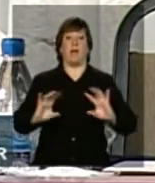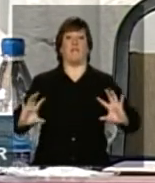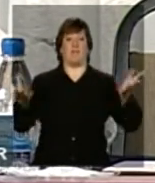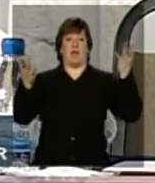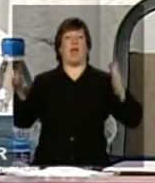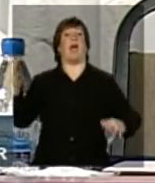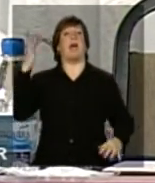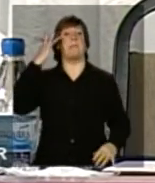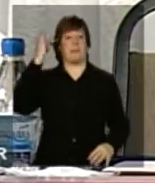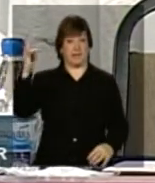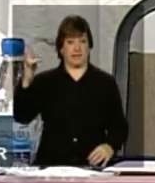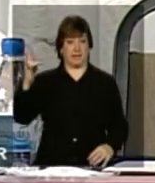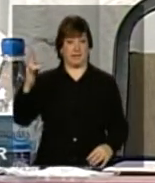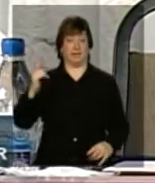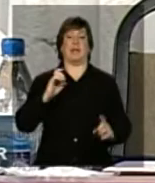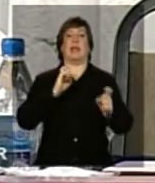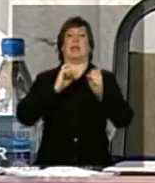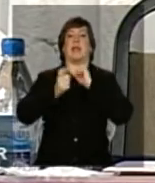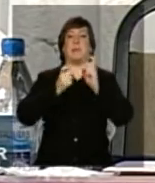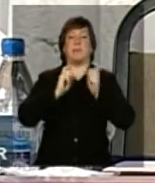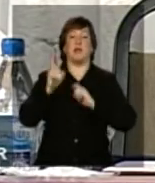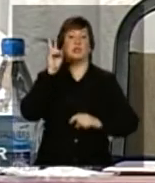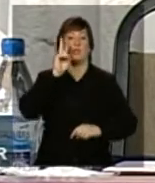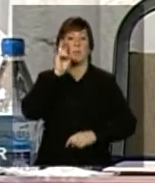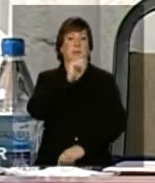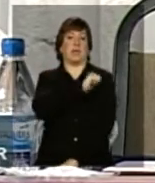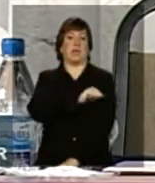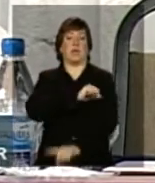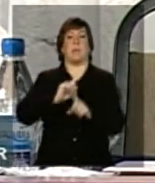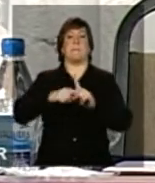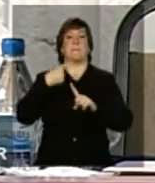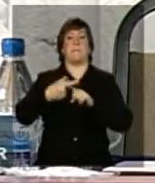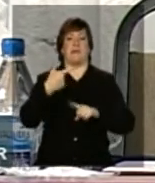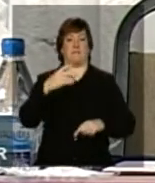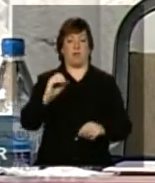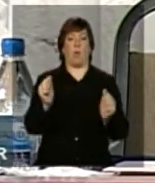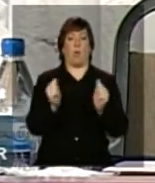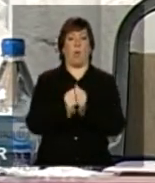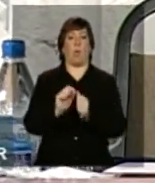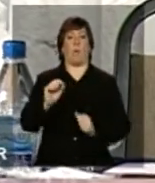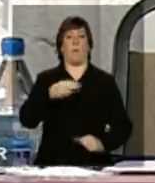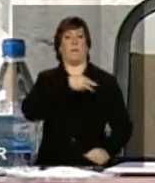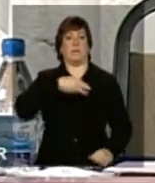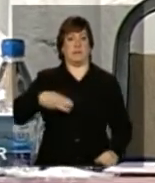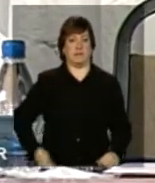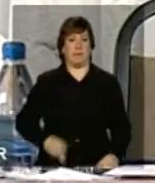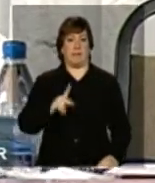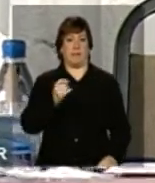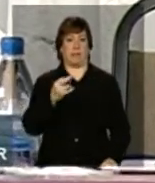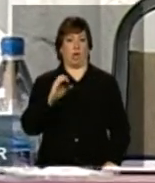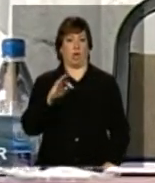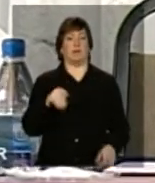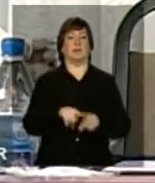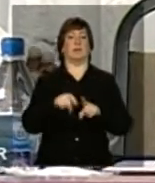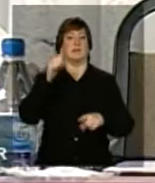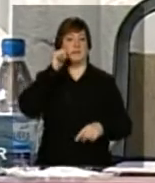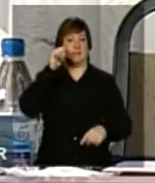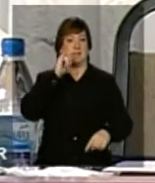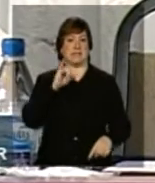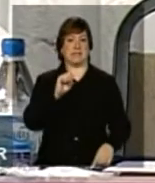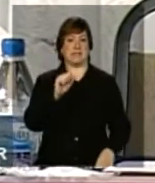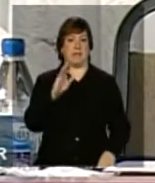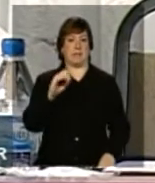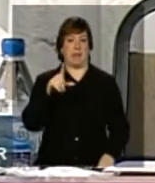amanhã, do debate sobre Rio Mais 20, com o ministro Patriota e a ministra Isabela Teixeira,